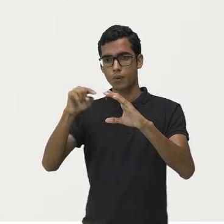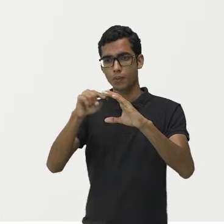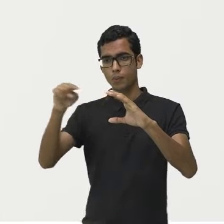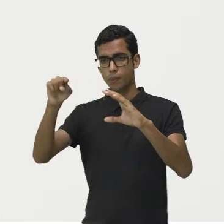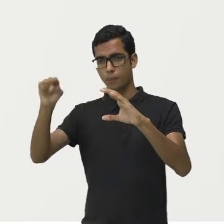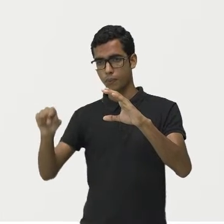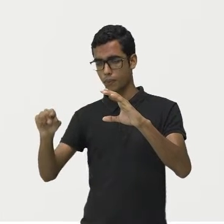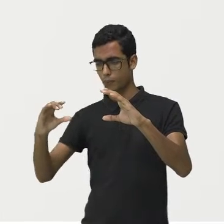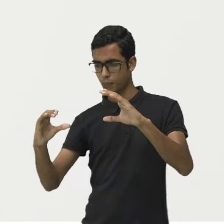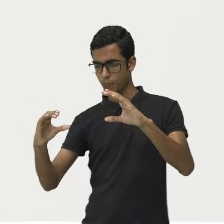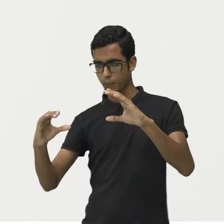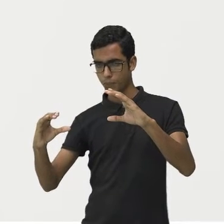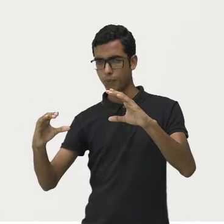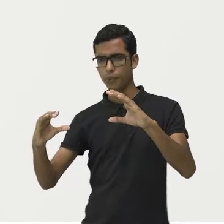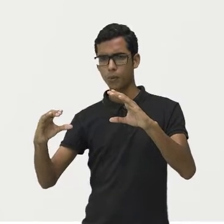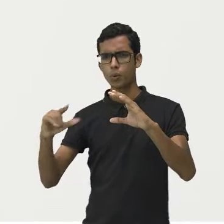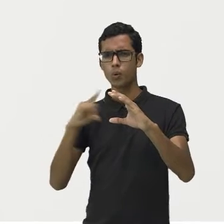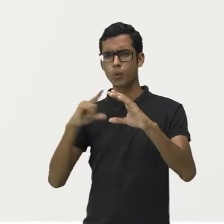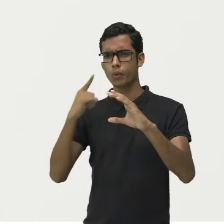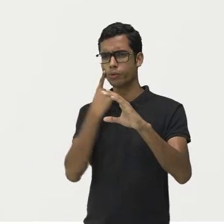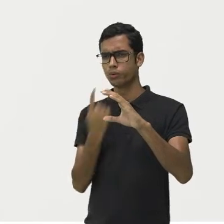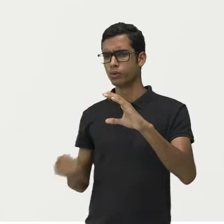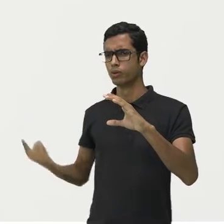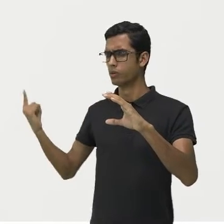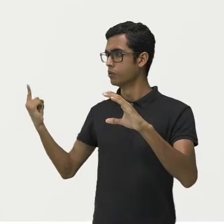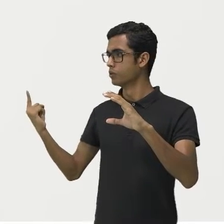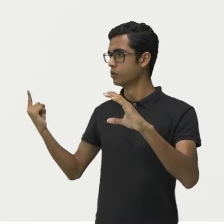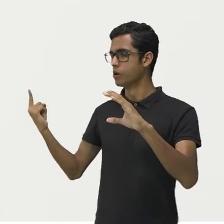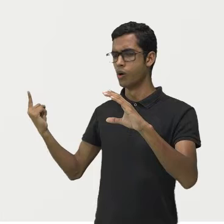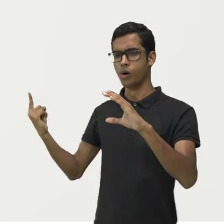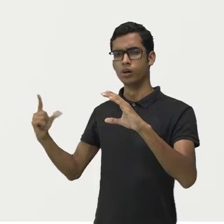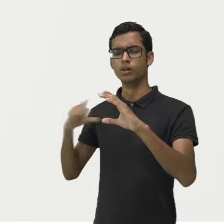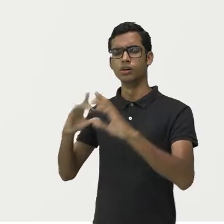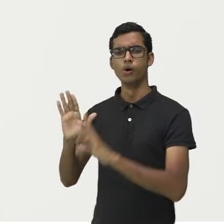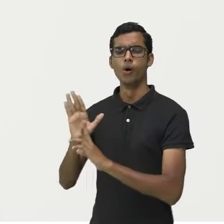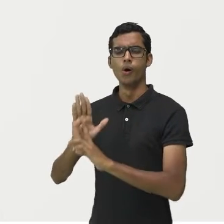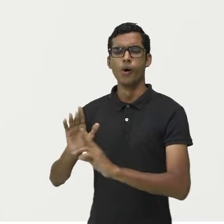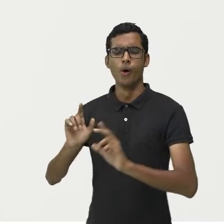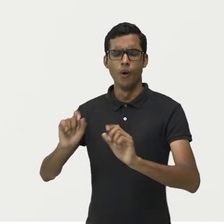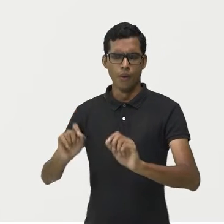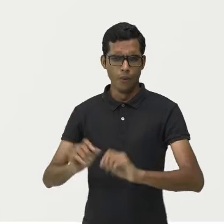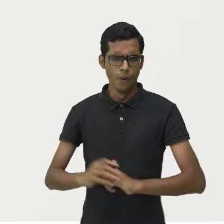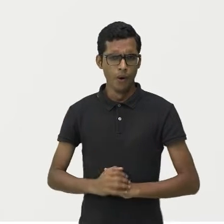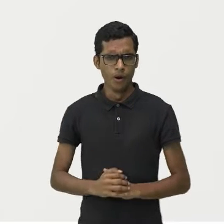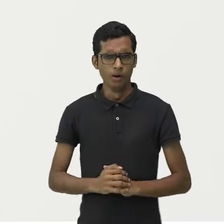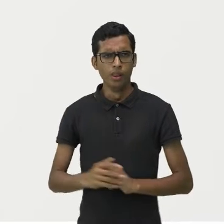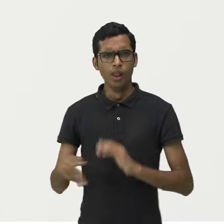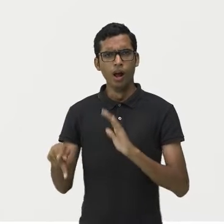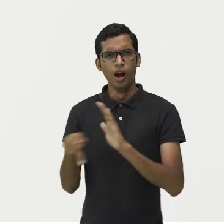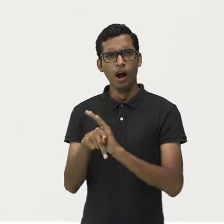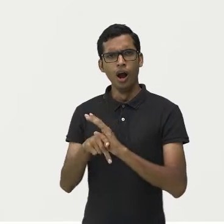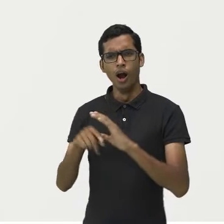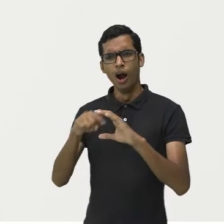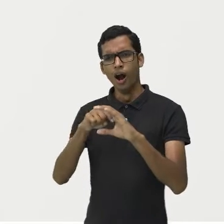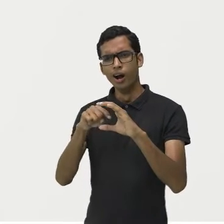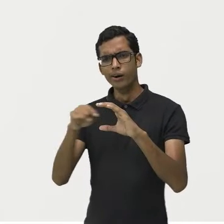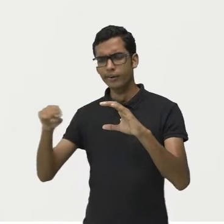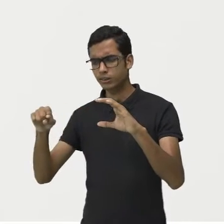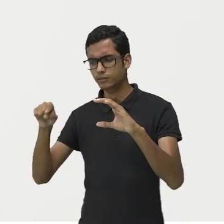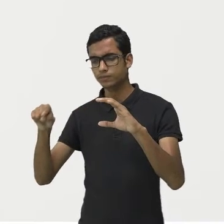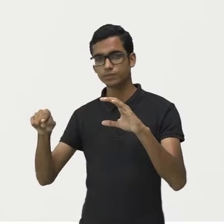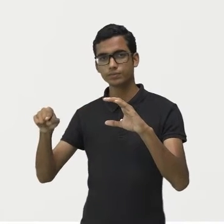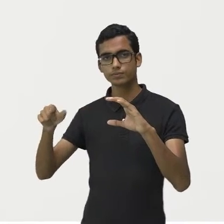C. Esse centro de curvatura, certo? Ele representa o centro da esfera de onde